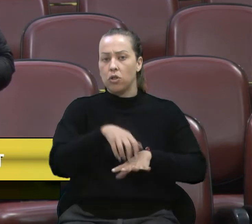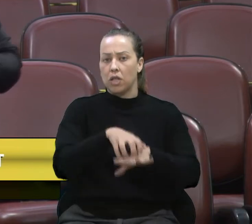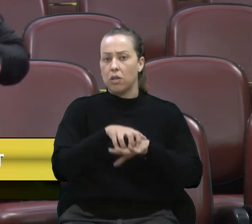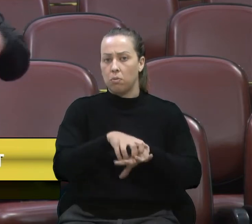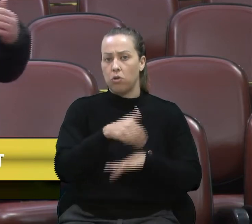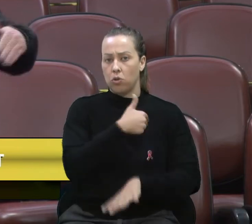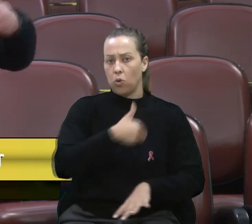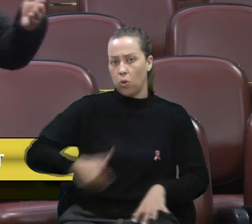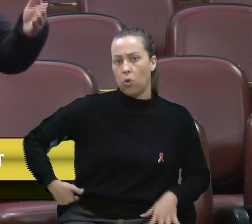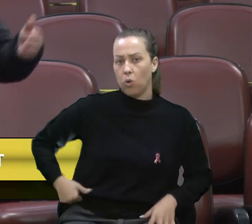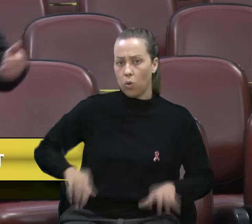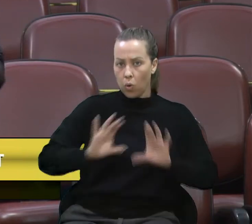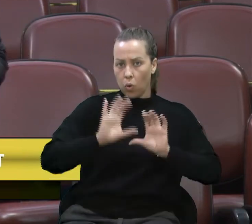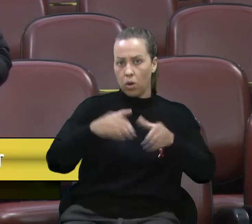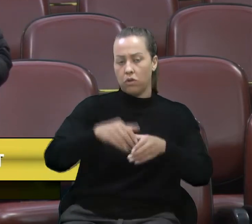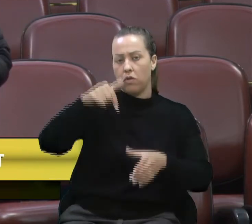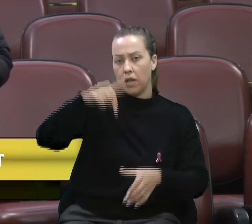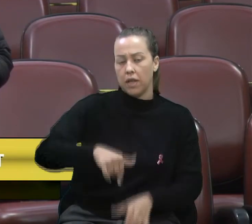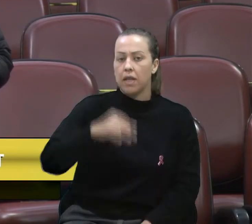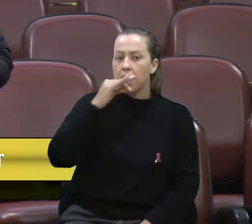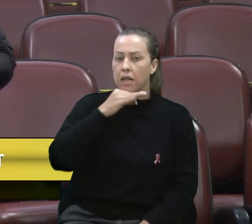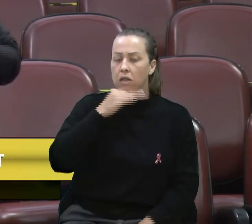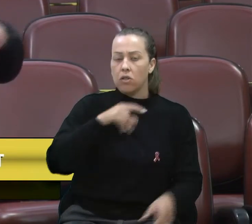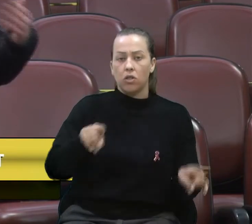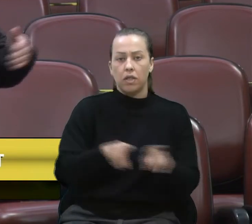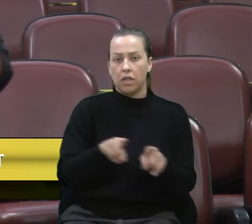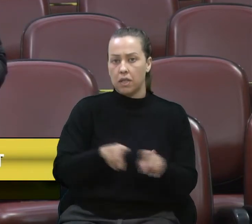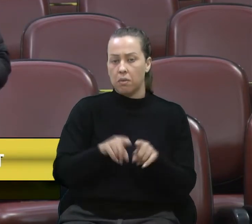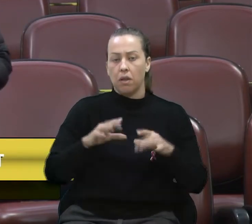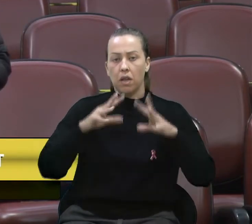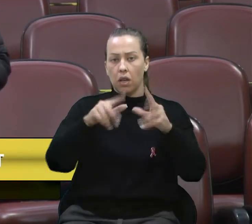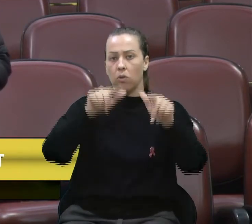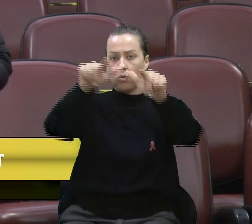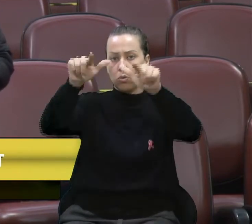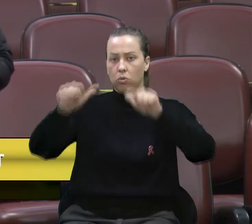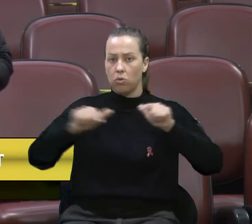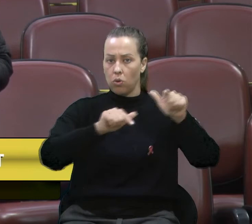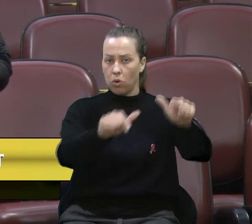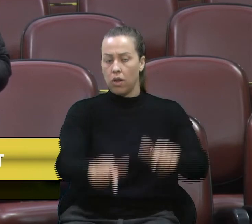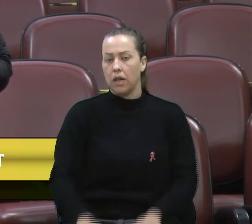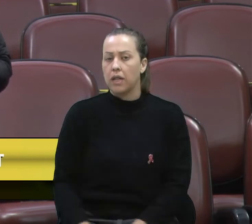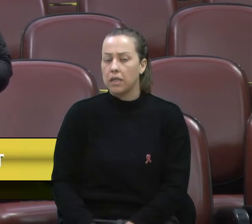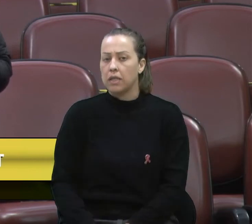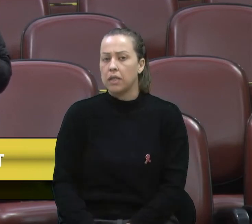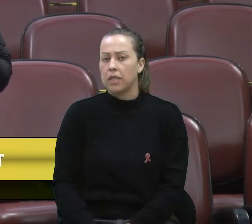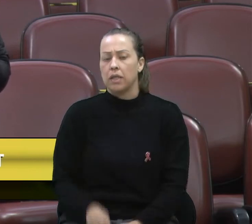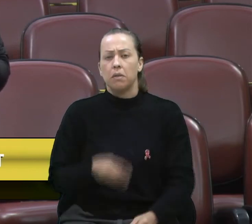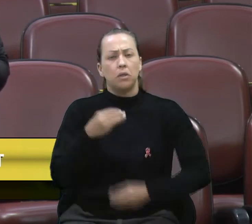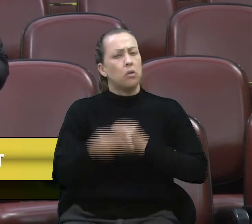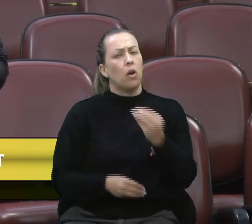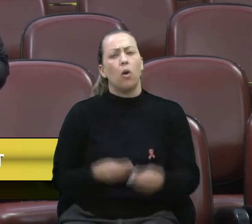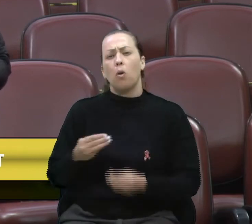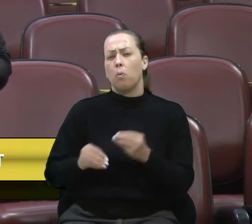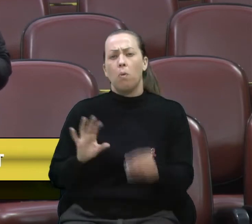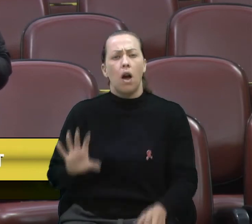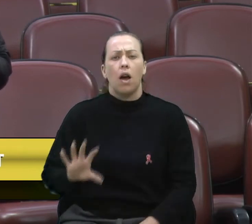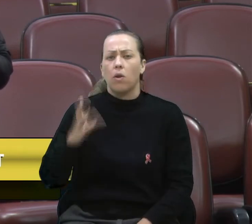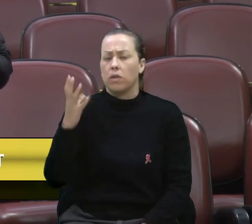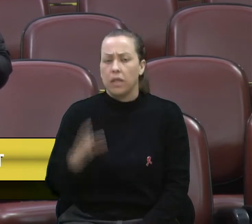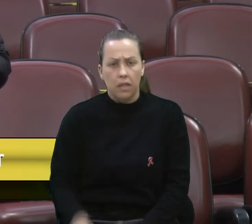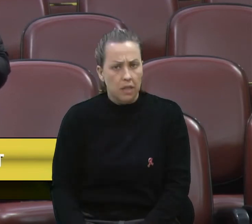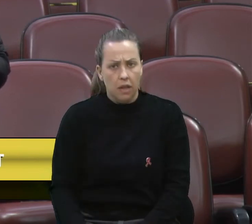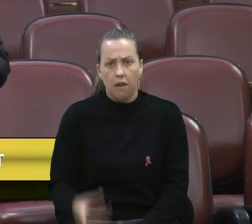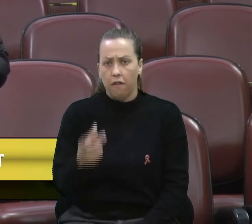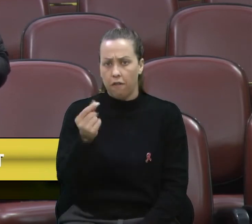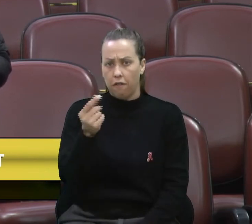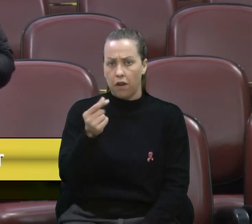coletivo aqui em Caxias do Sul, bem como em outros locais, né? E para que isso aconteça, nós temos que ter a questão de